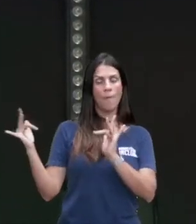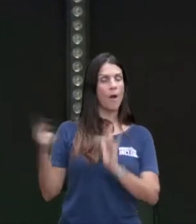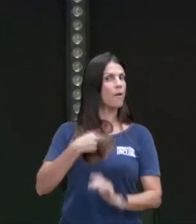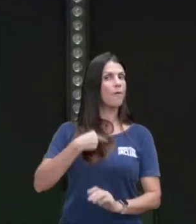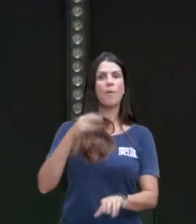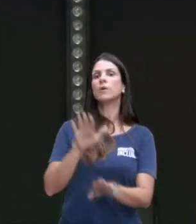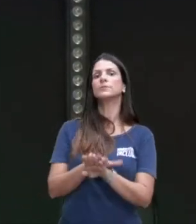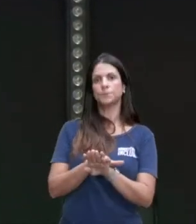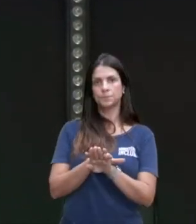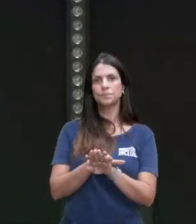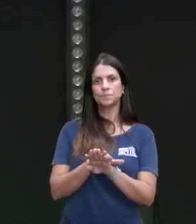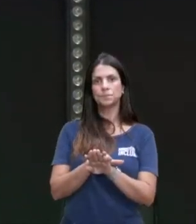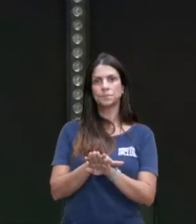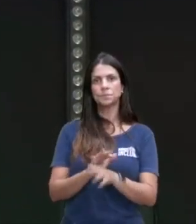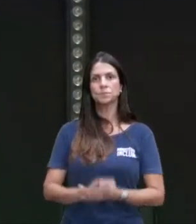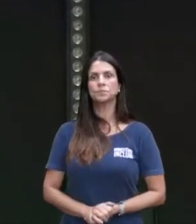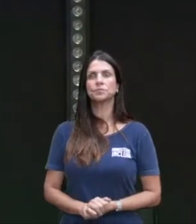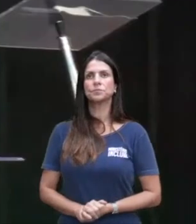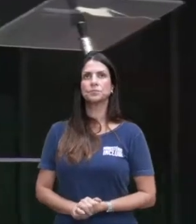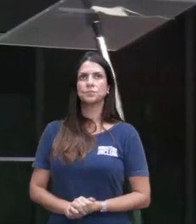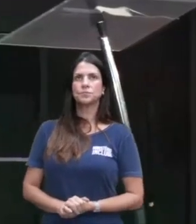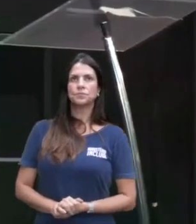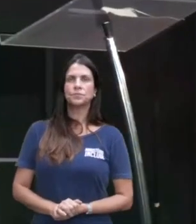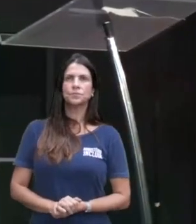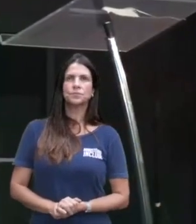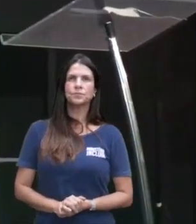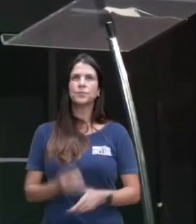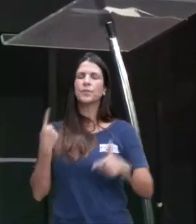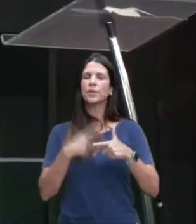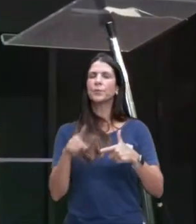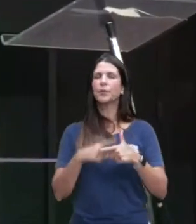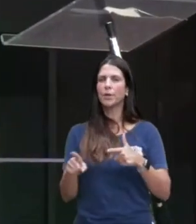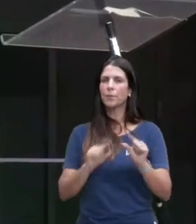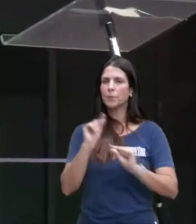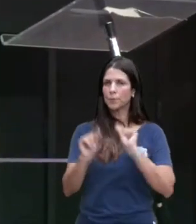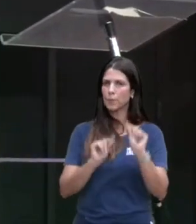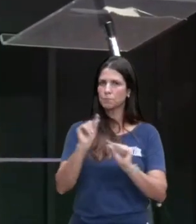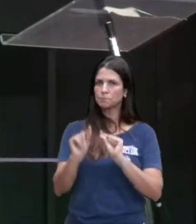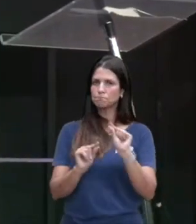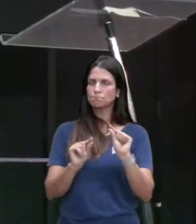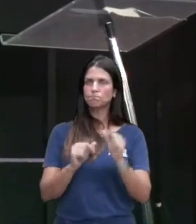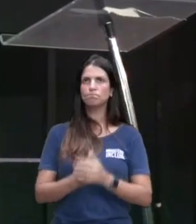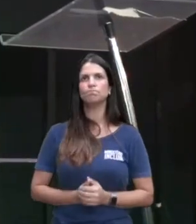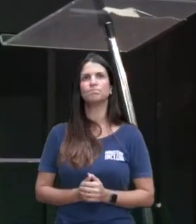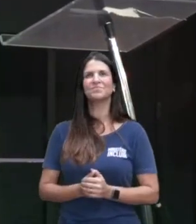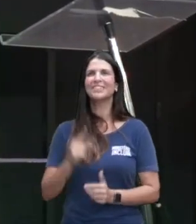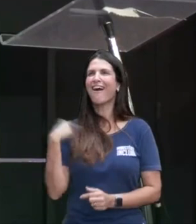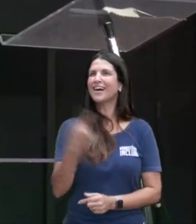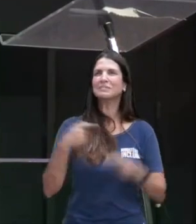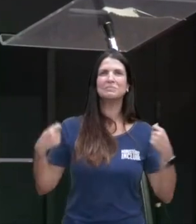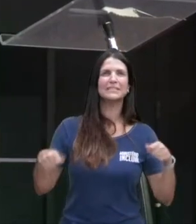porque o nosso grande problema é que a gente paga o preço de ter definido um preço e do nosso